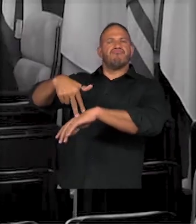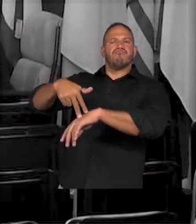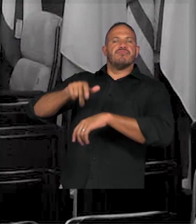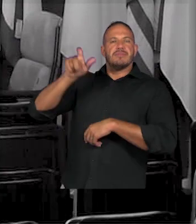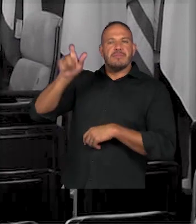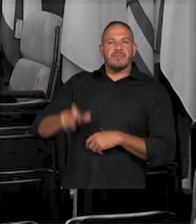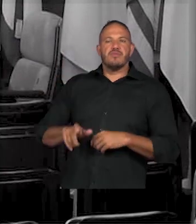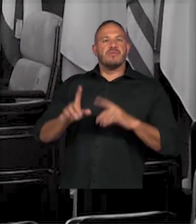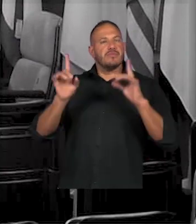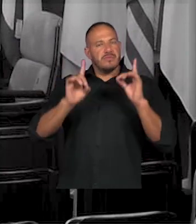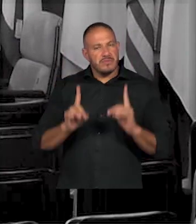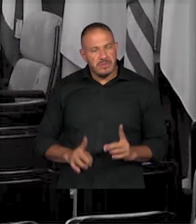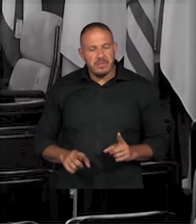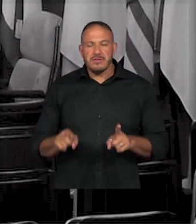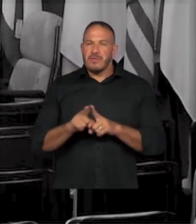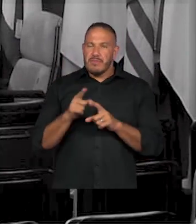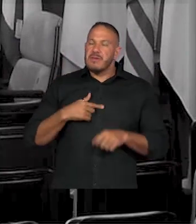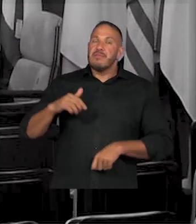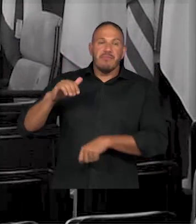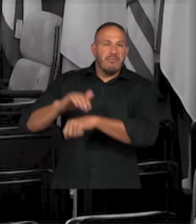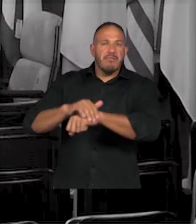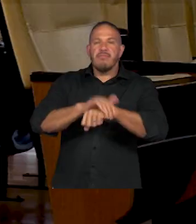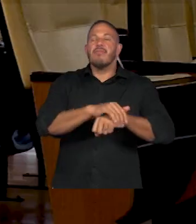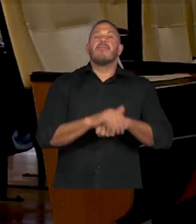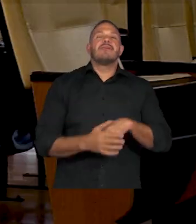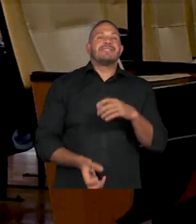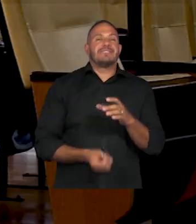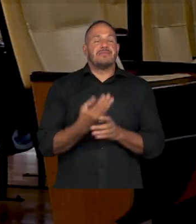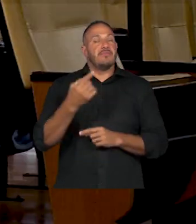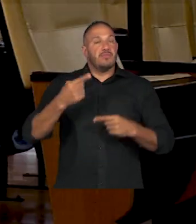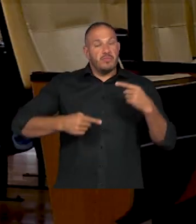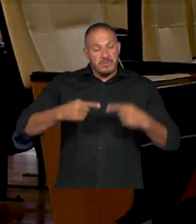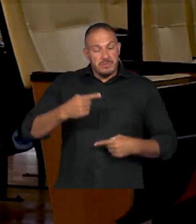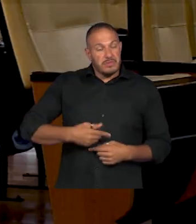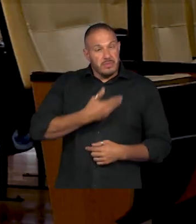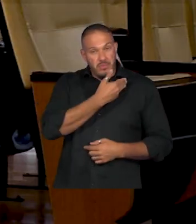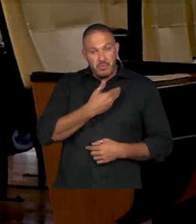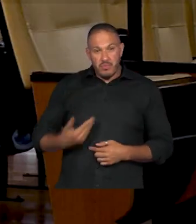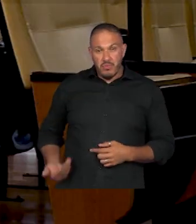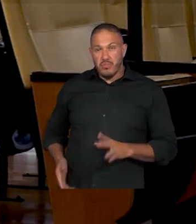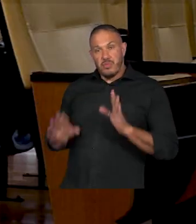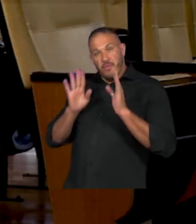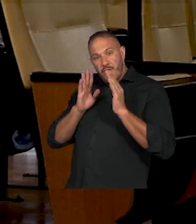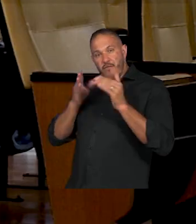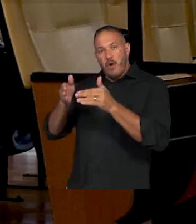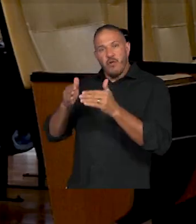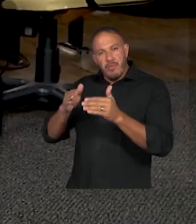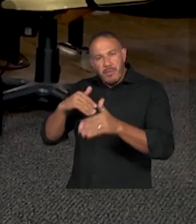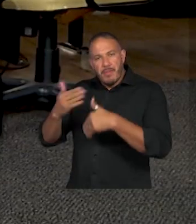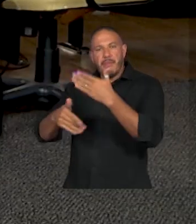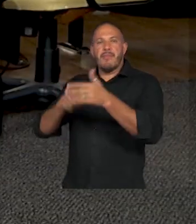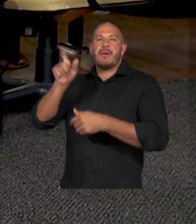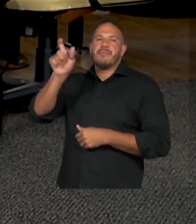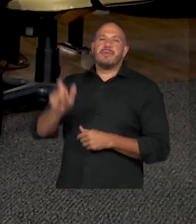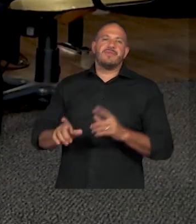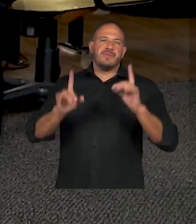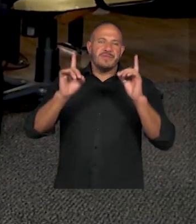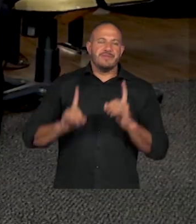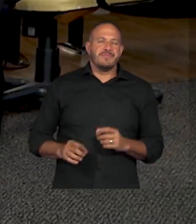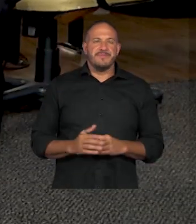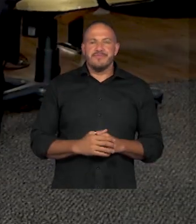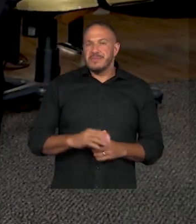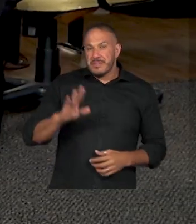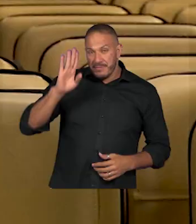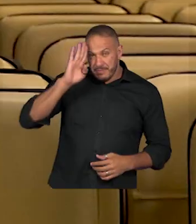com deficiência e é fazer políticas públicas voltadas para a pessoa com deficiência. Quais os